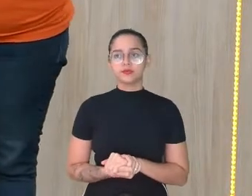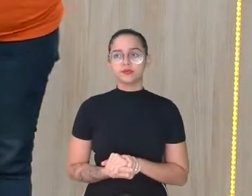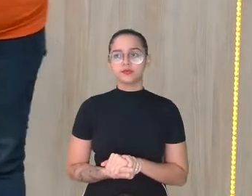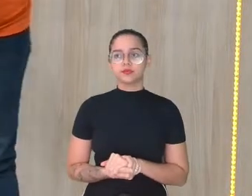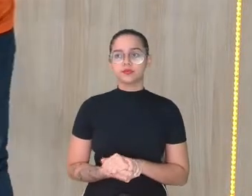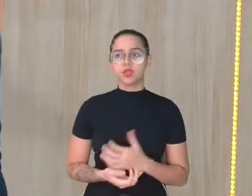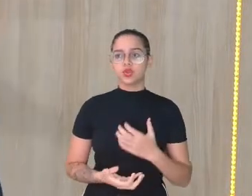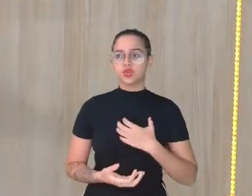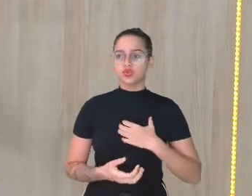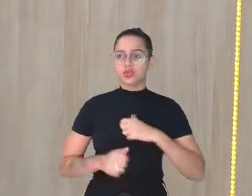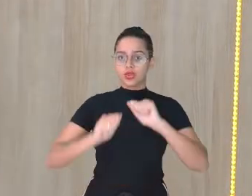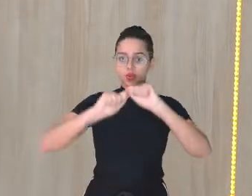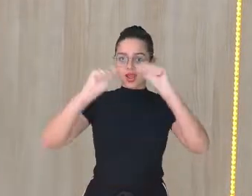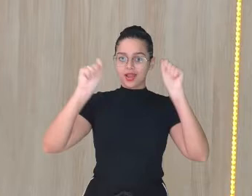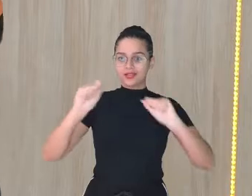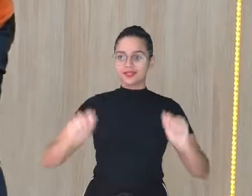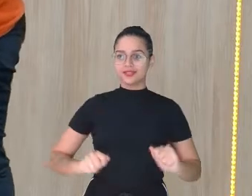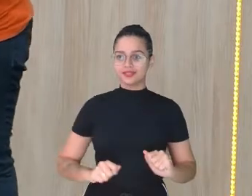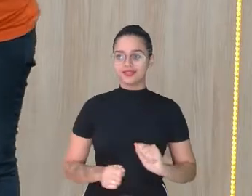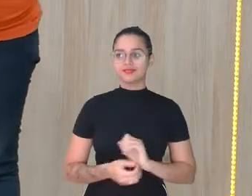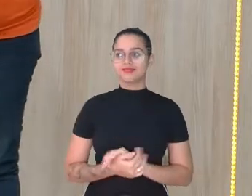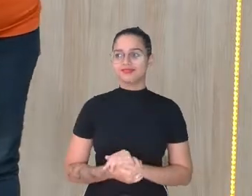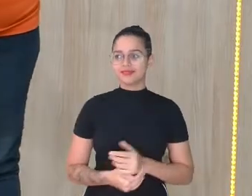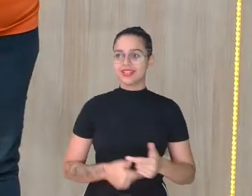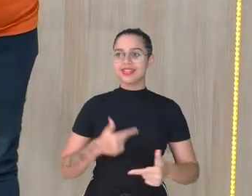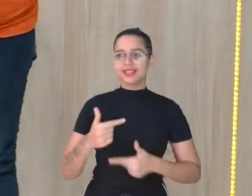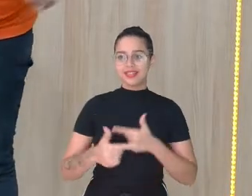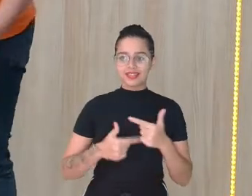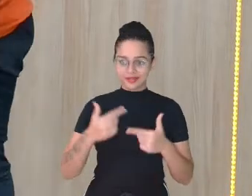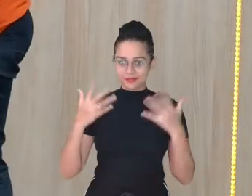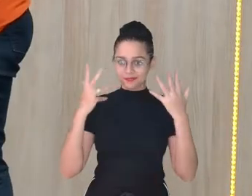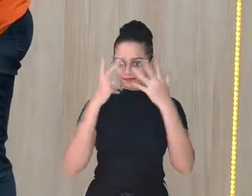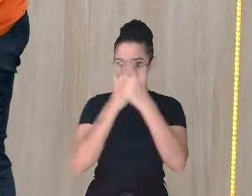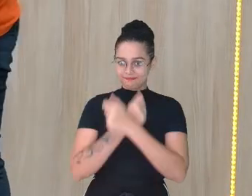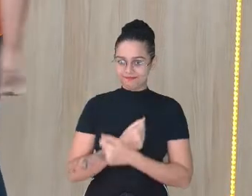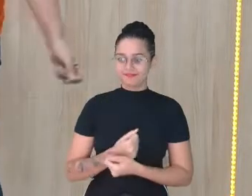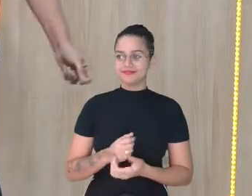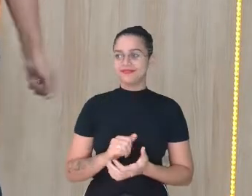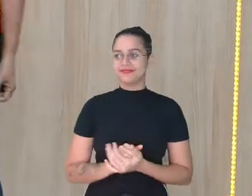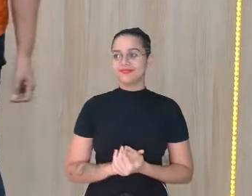E de maneira artística, né? Ah, sim. Trabalha com belo. Por favor.